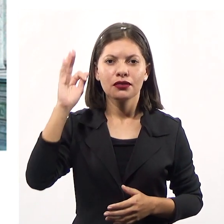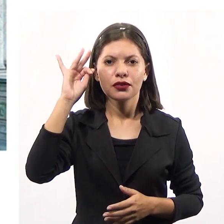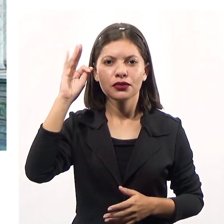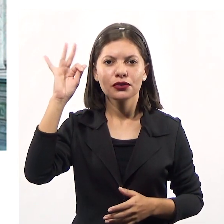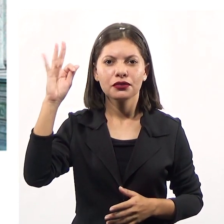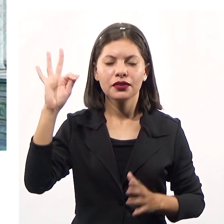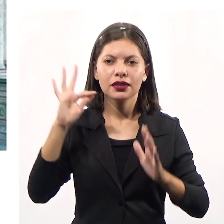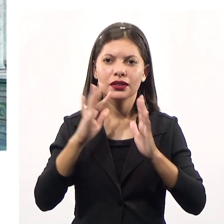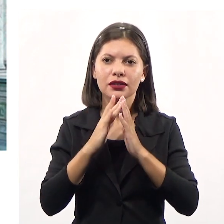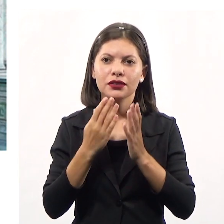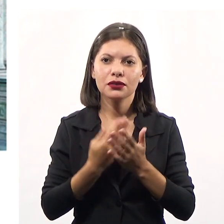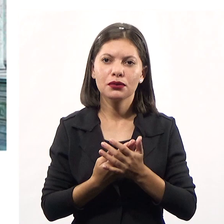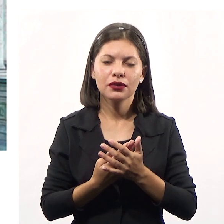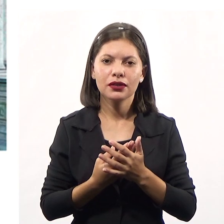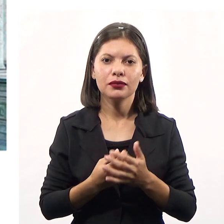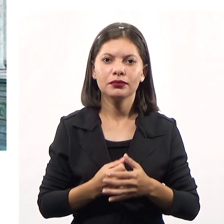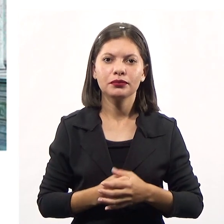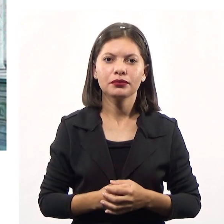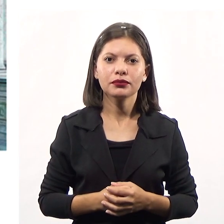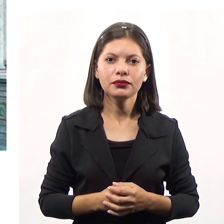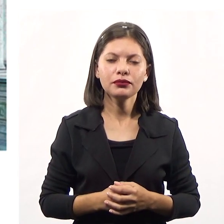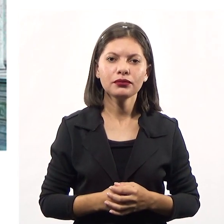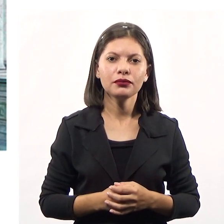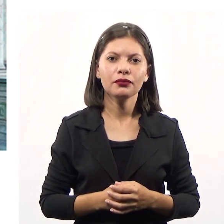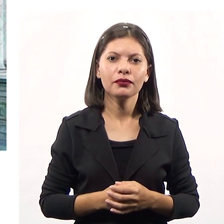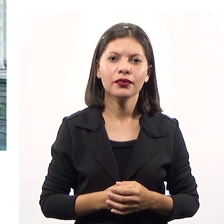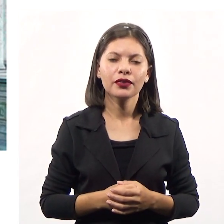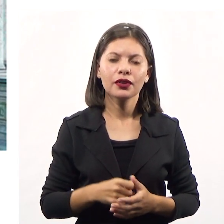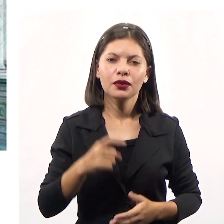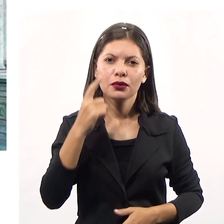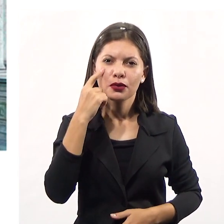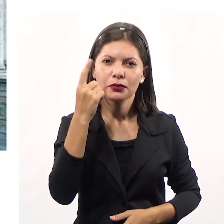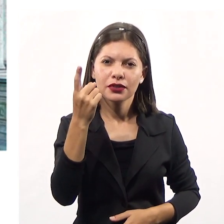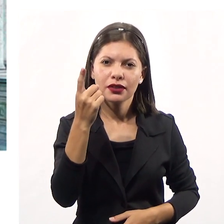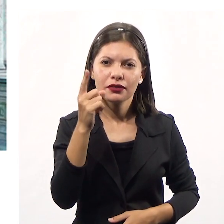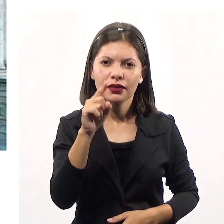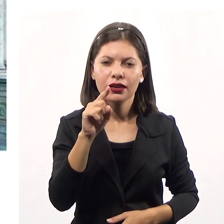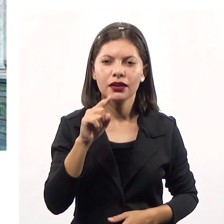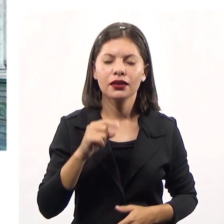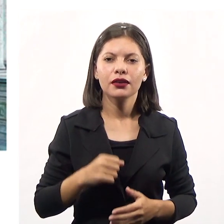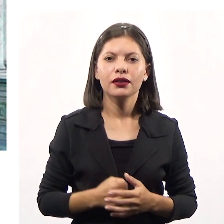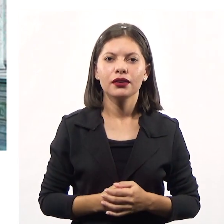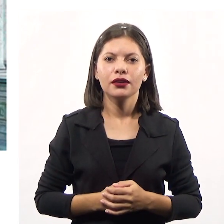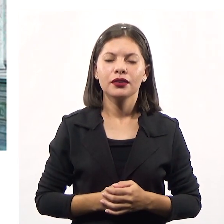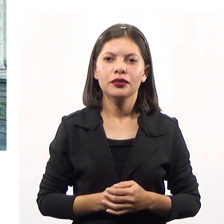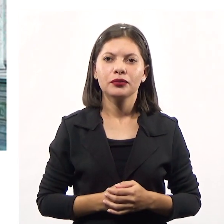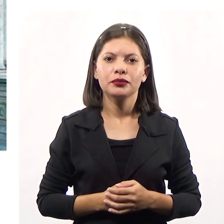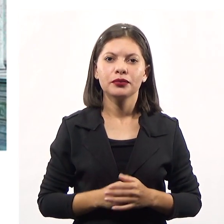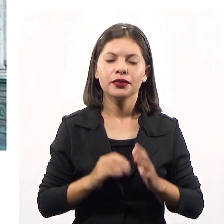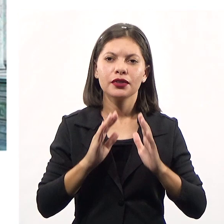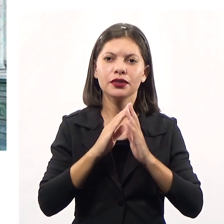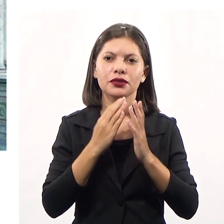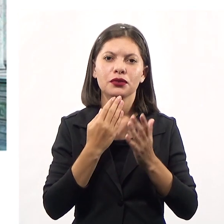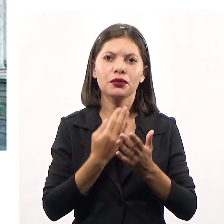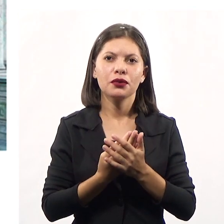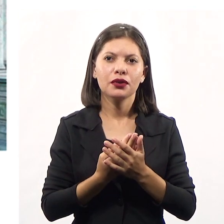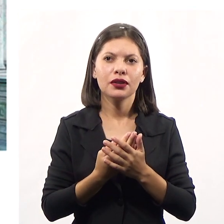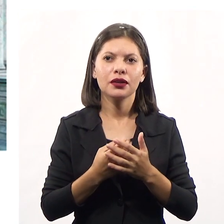filosófica das escolas secundaristas. Como vocês podem observar aqui, né, a gente falando da